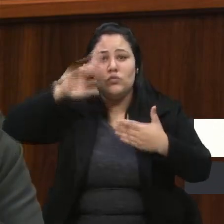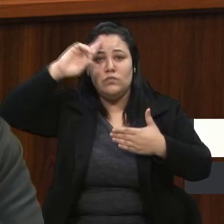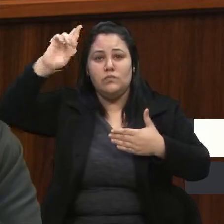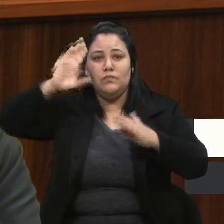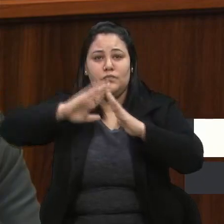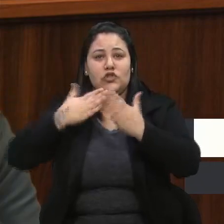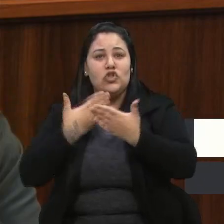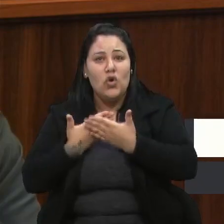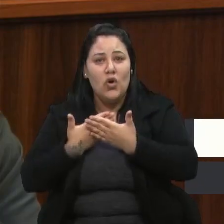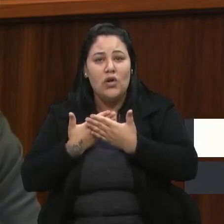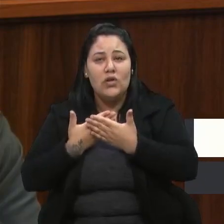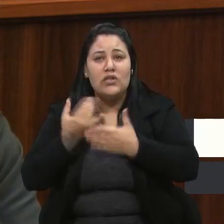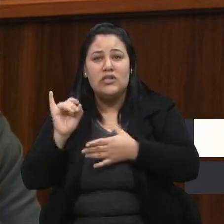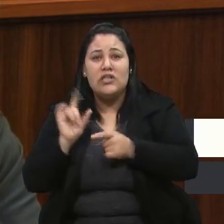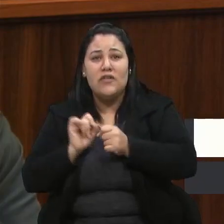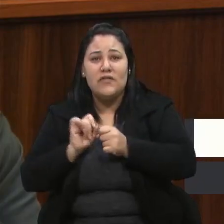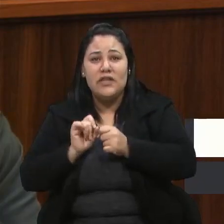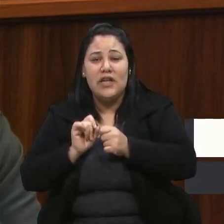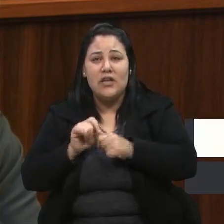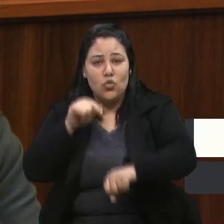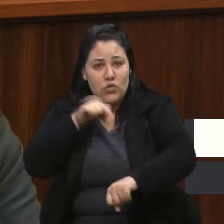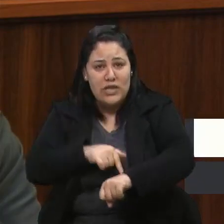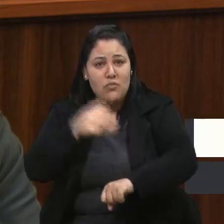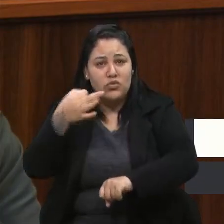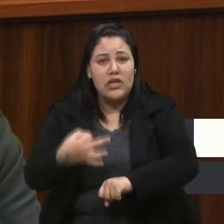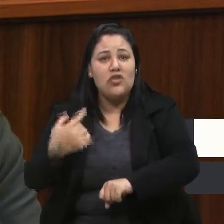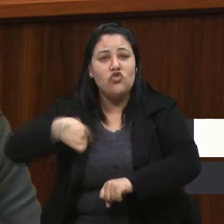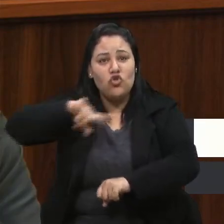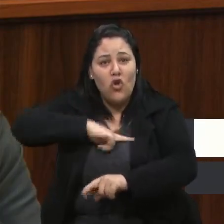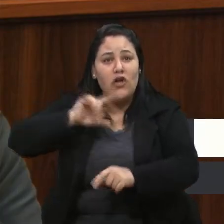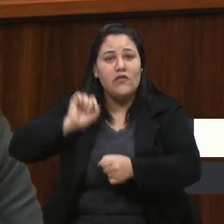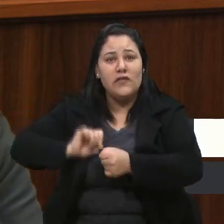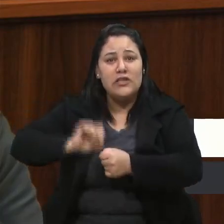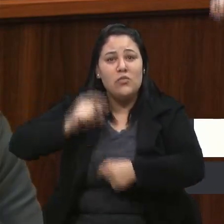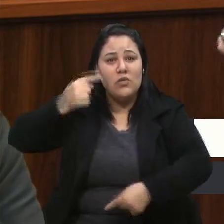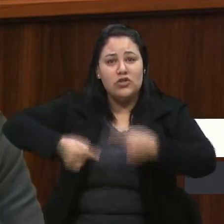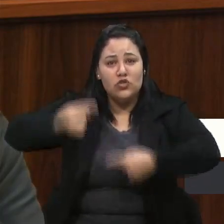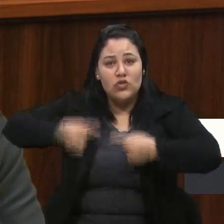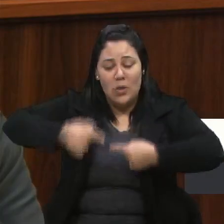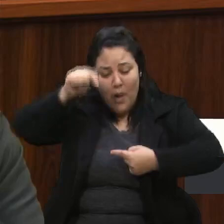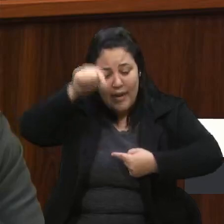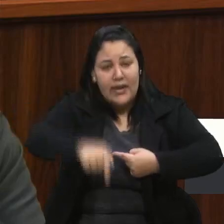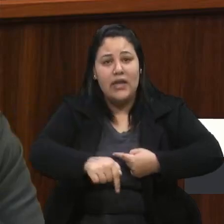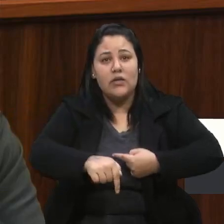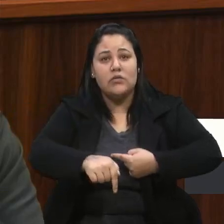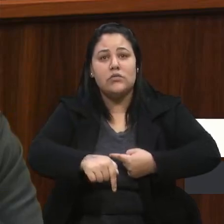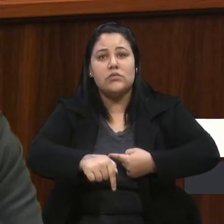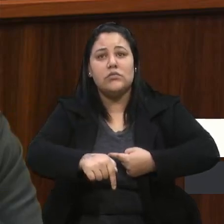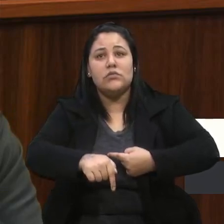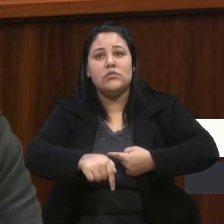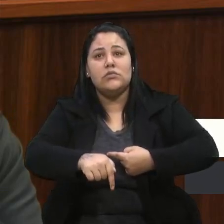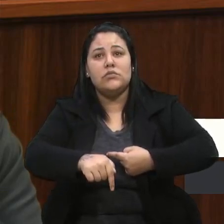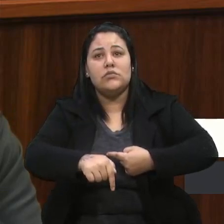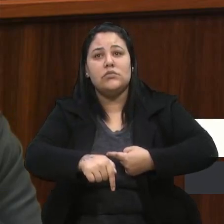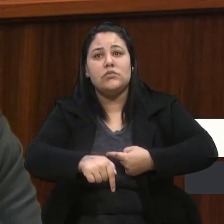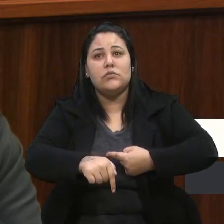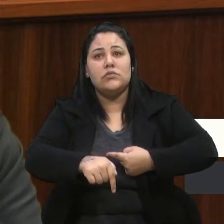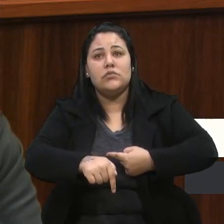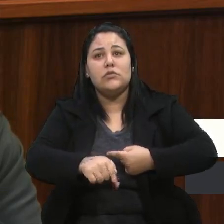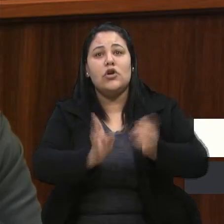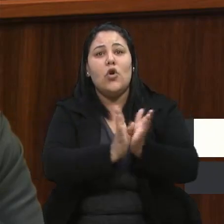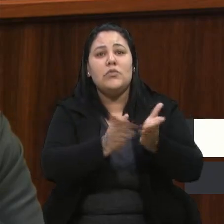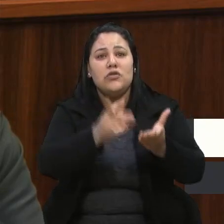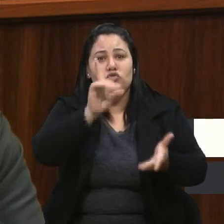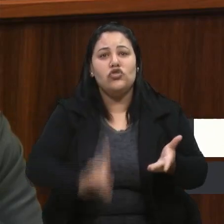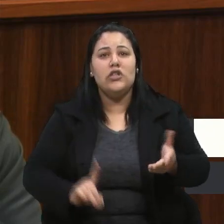for feito em tempo hábil, nós faremos sim um debate aqui pela Comissão de